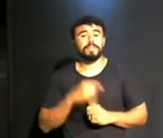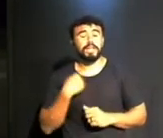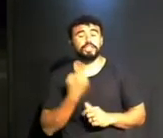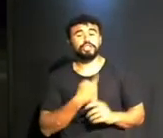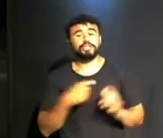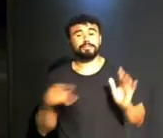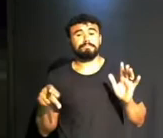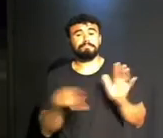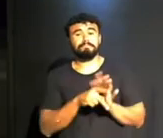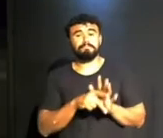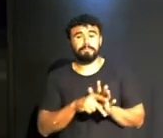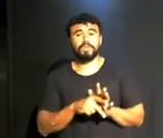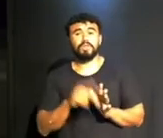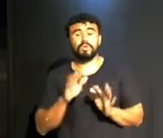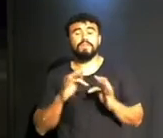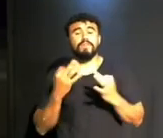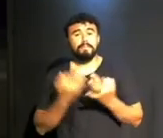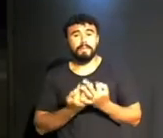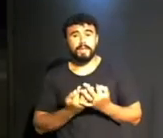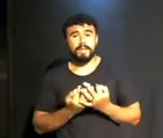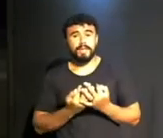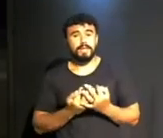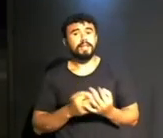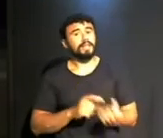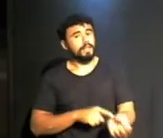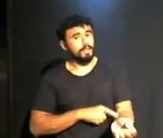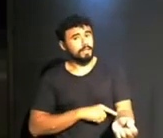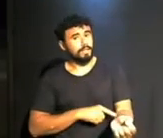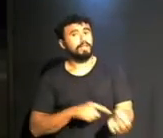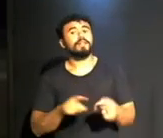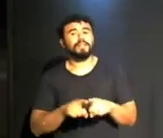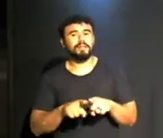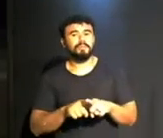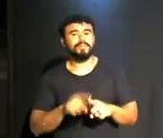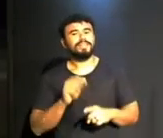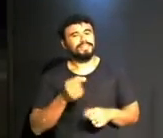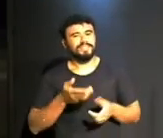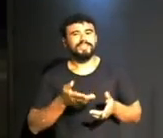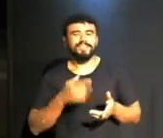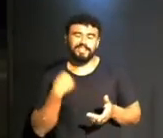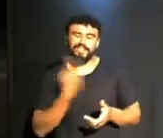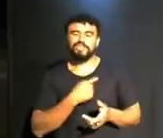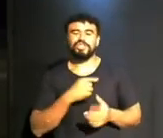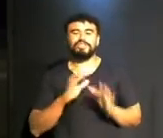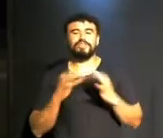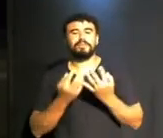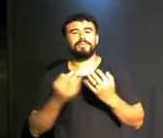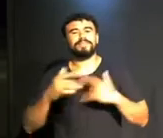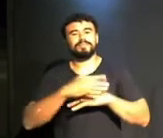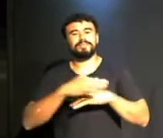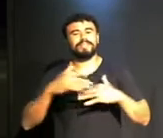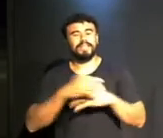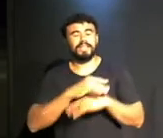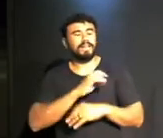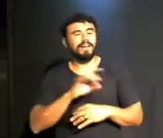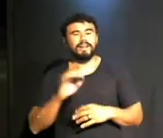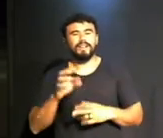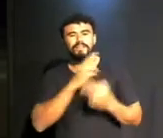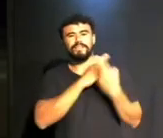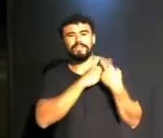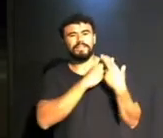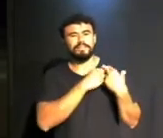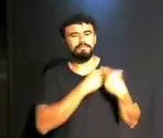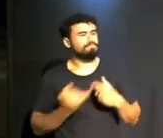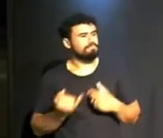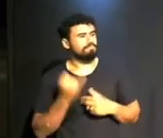pertencermos a uma família biológica e também espiritual e cada uma delas cumprir um propósito muito